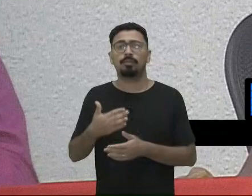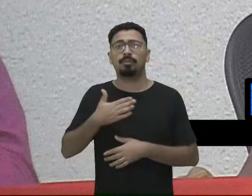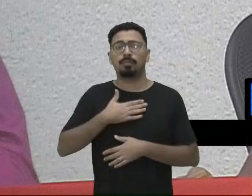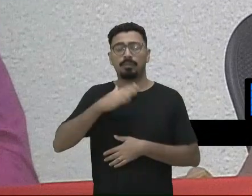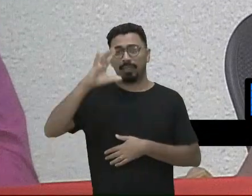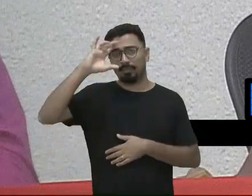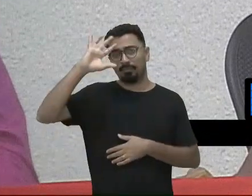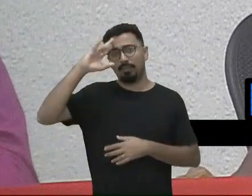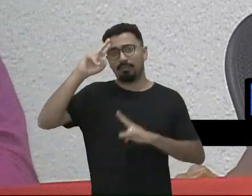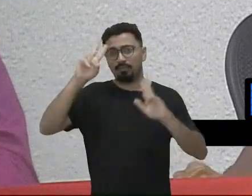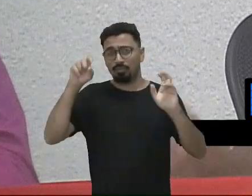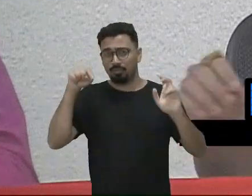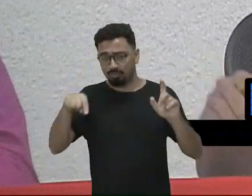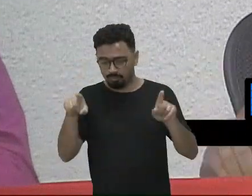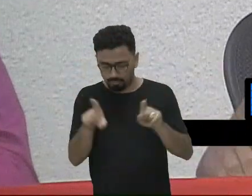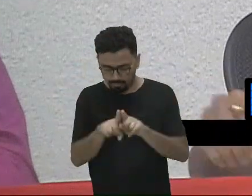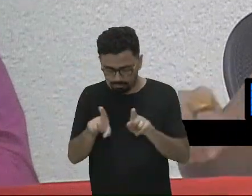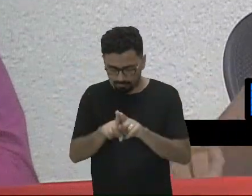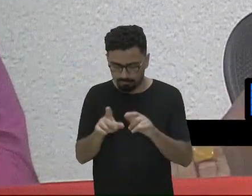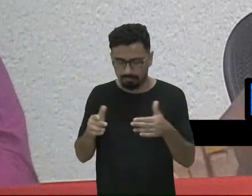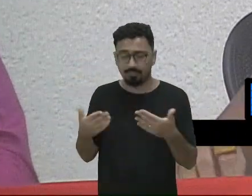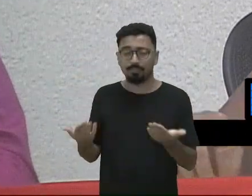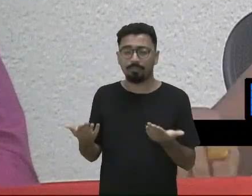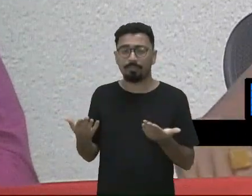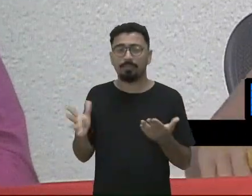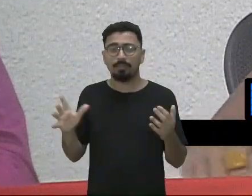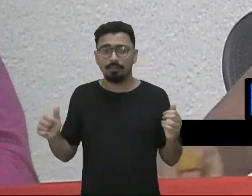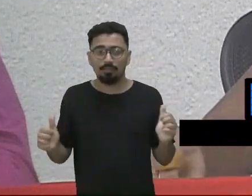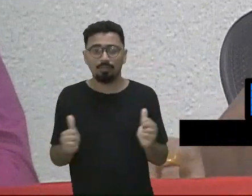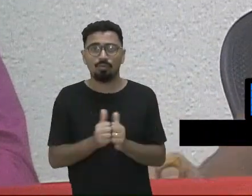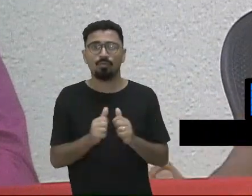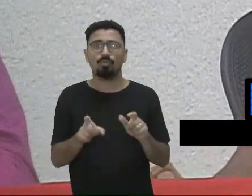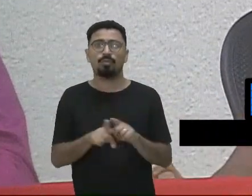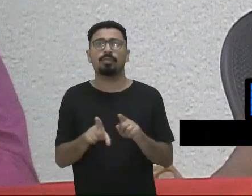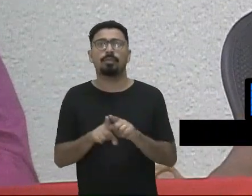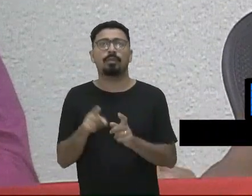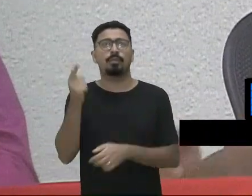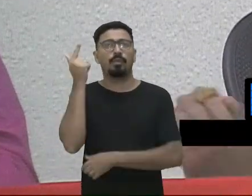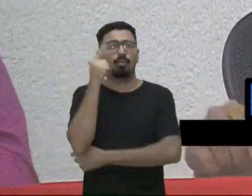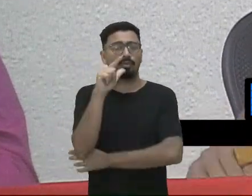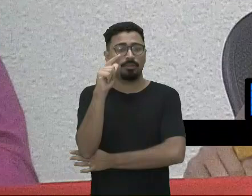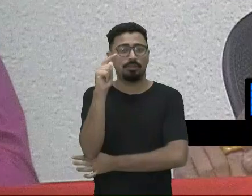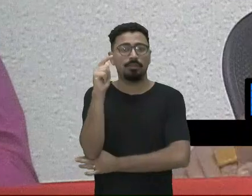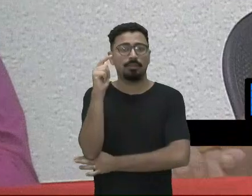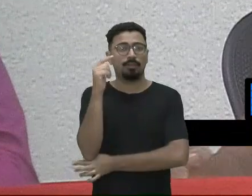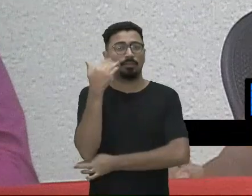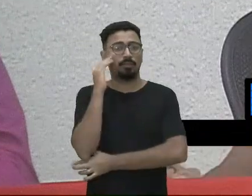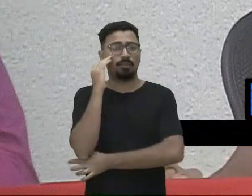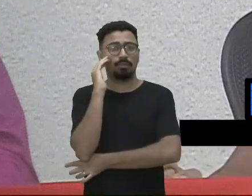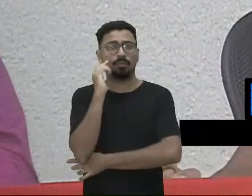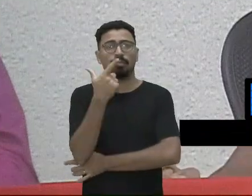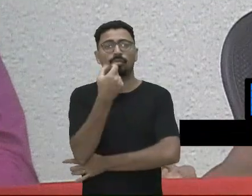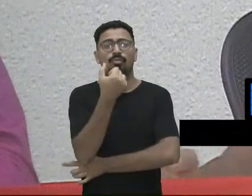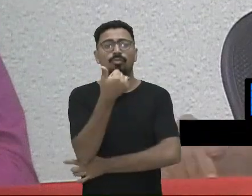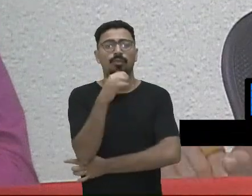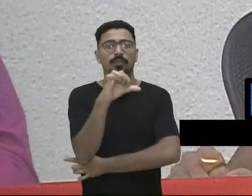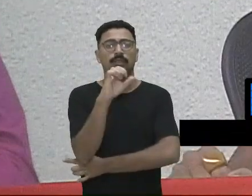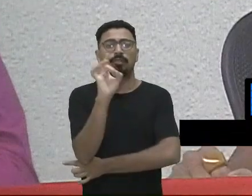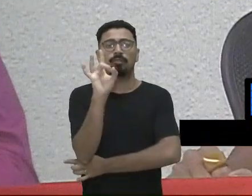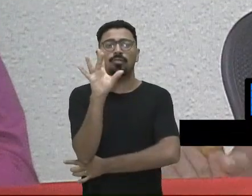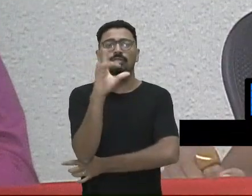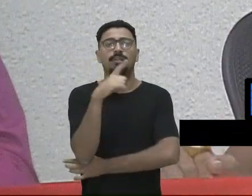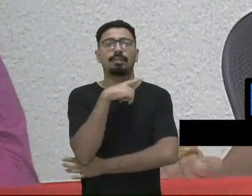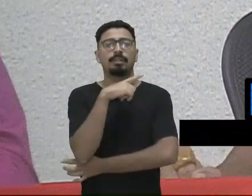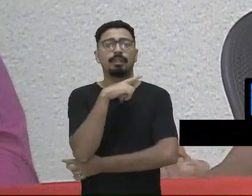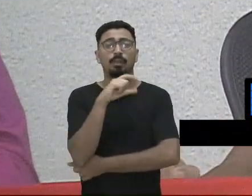seria nesse sentido. E somando, só para trazer mais um ponto, apenas em 2019 que se tem